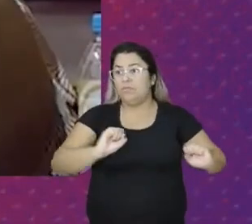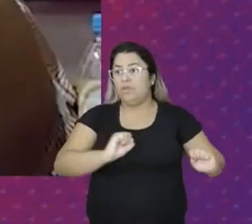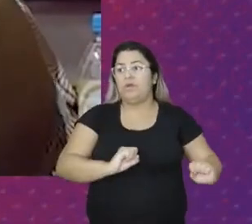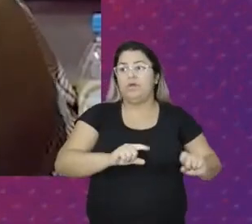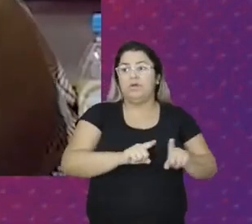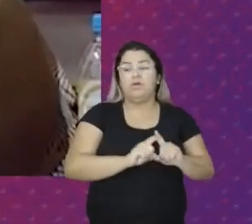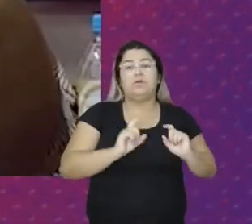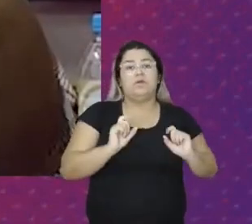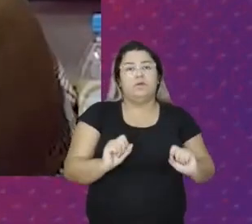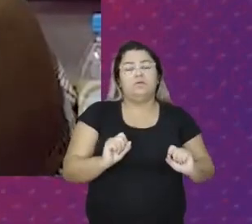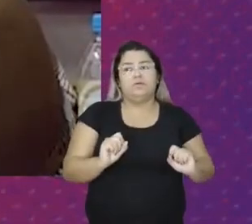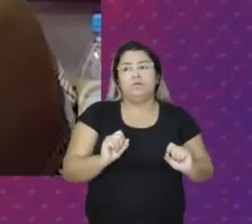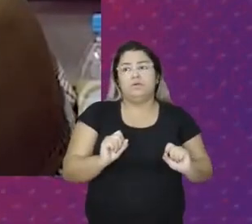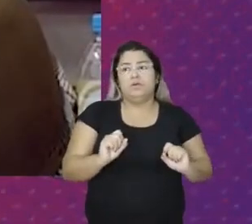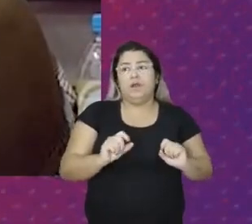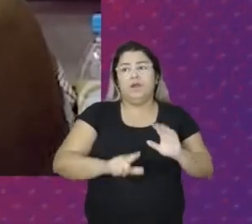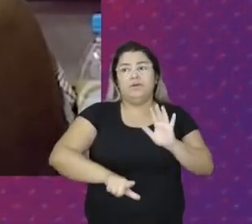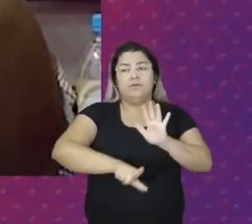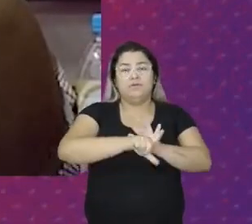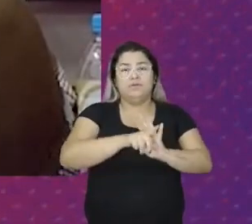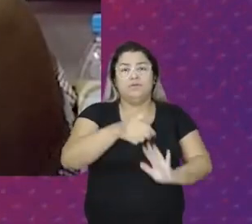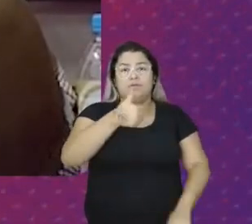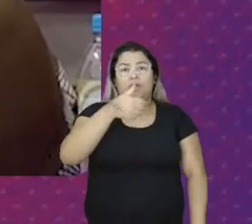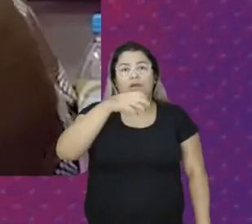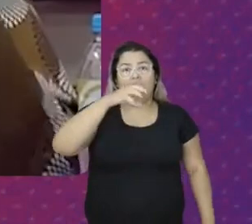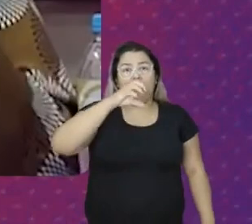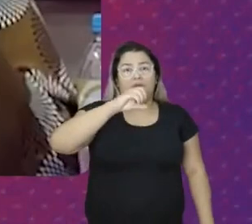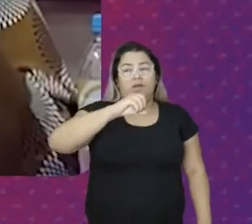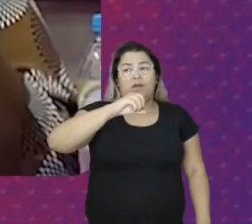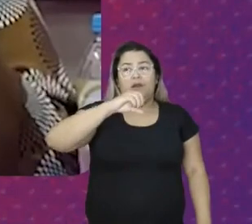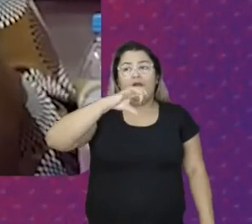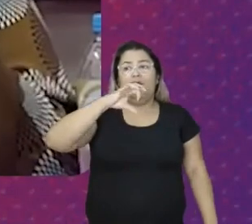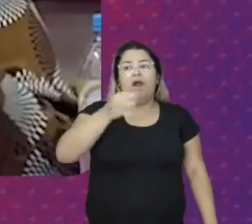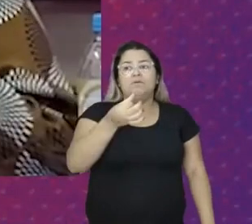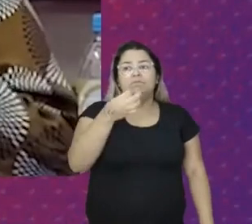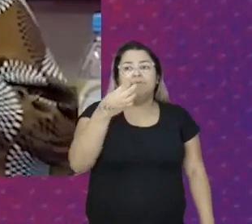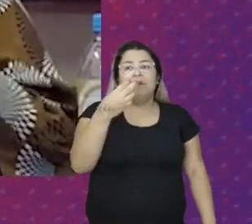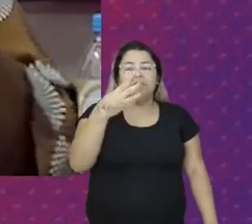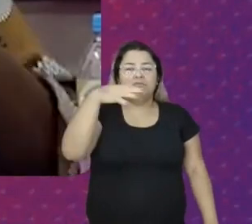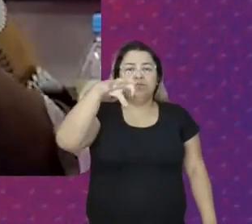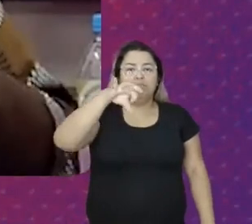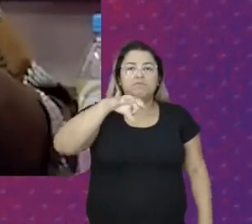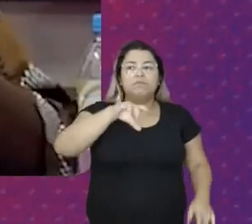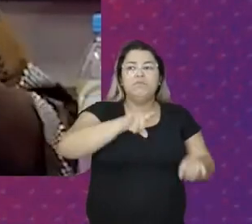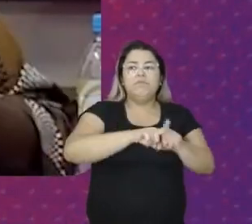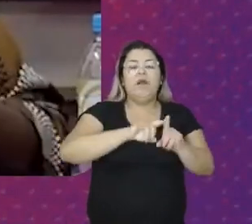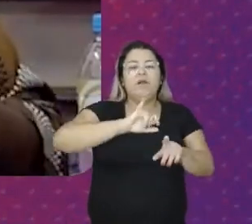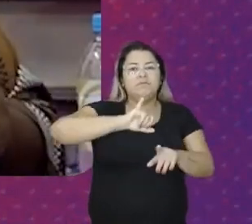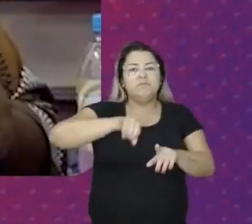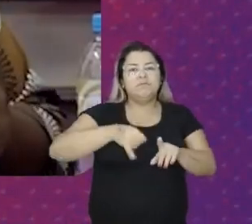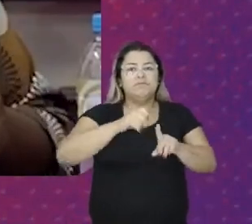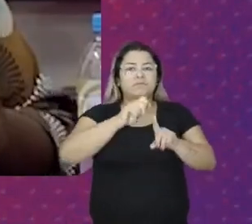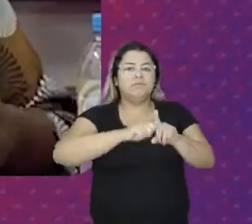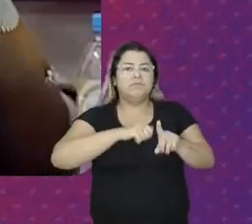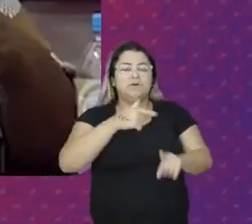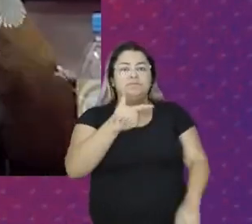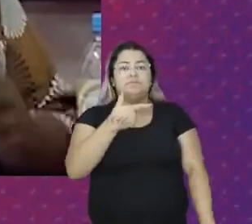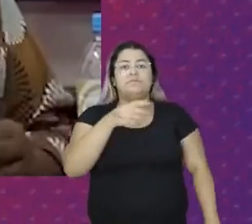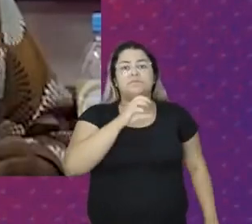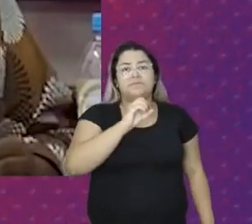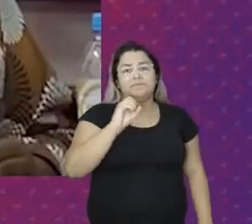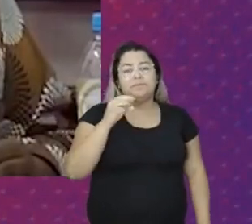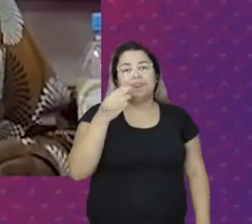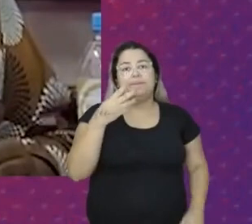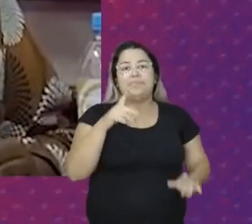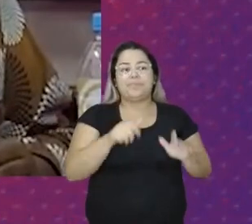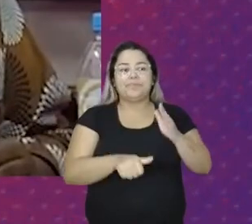que ele homologou foi a Lei 10.639. Lá no inicinho, de janeiro de 2003. A primeira